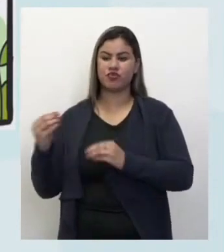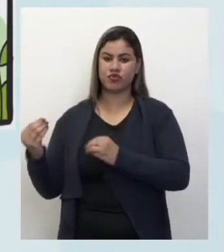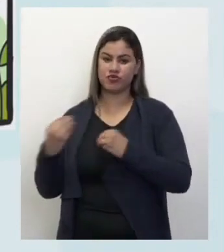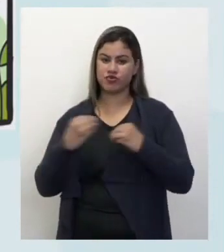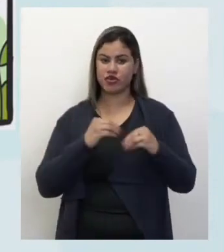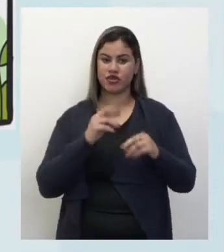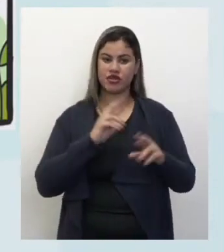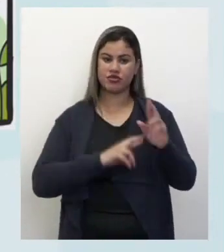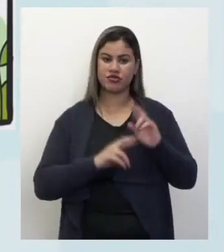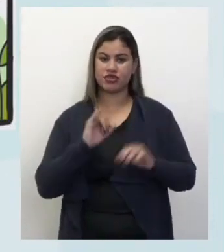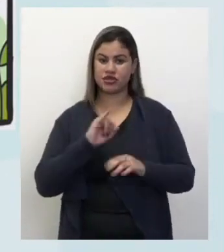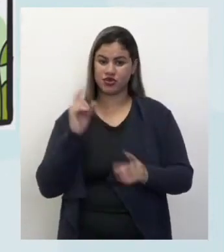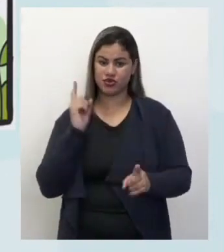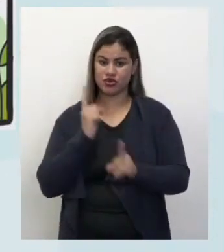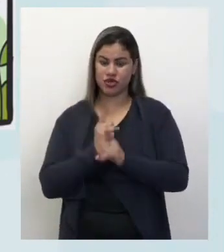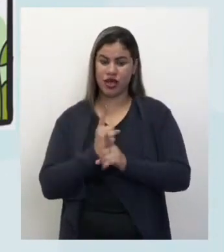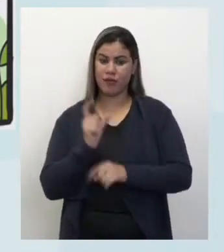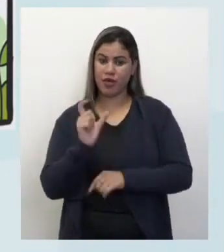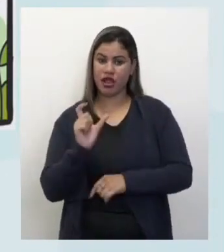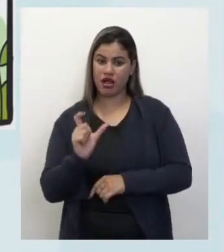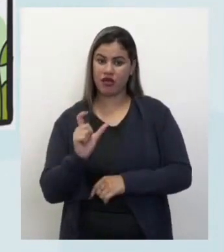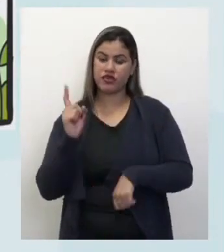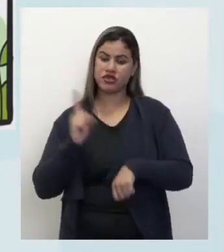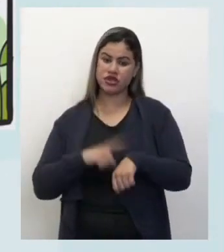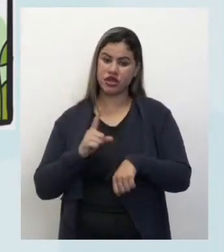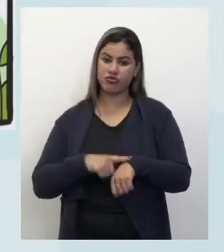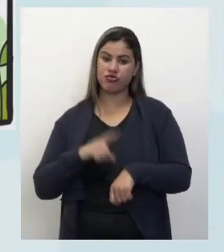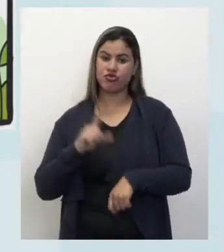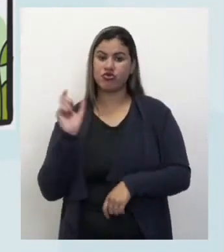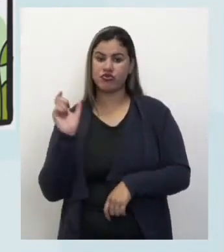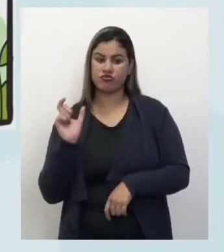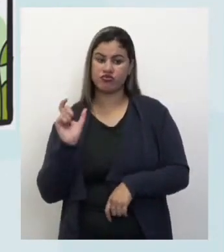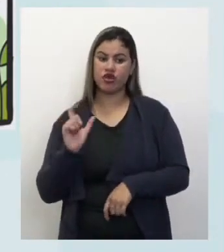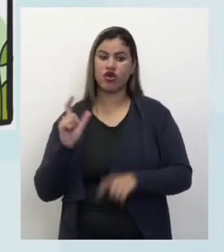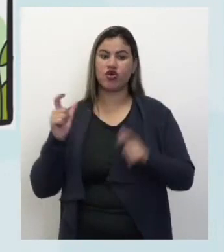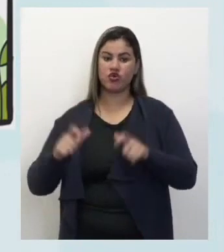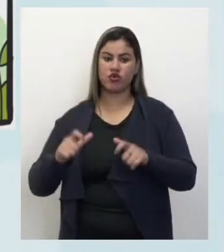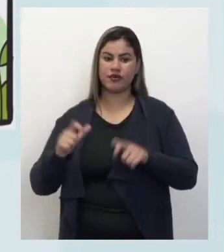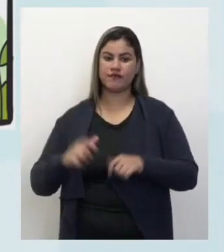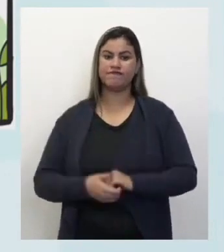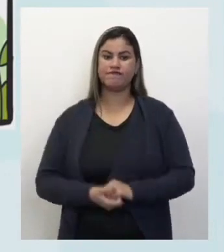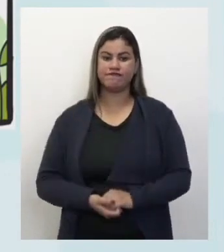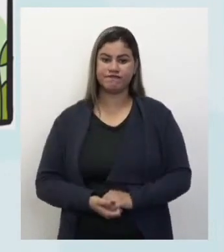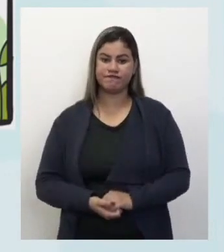Se vocês encontraram uma palavra que indica tempo, uma palavra que indica lugar.